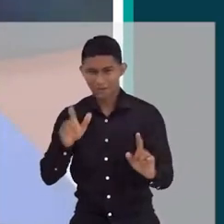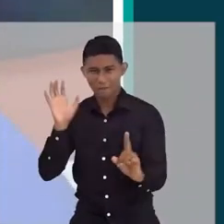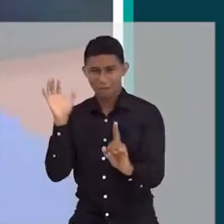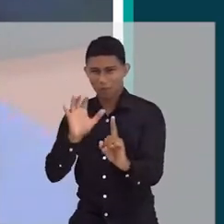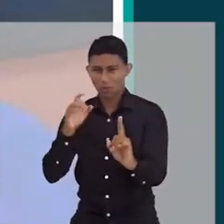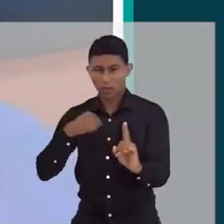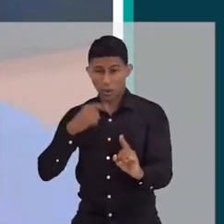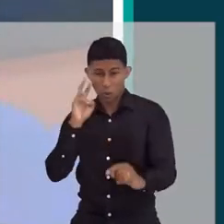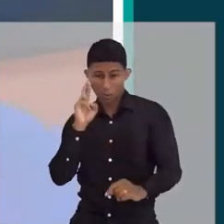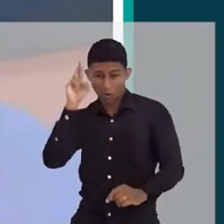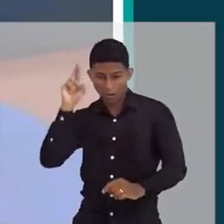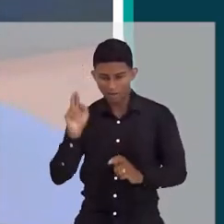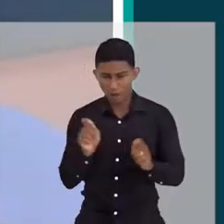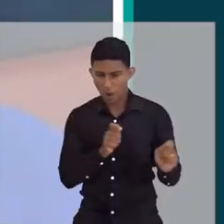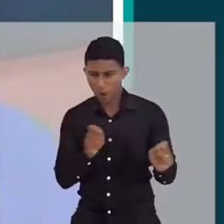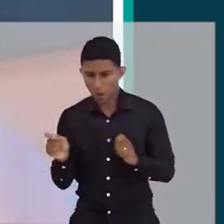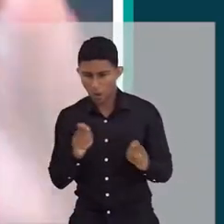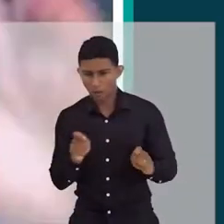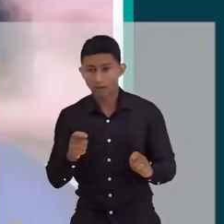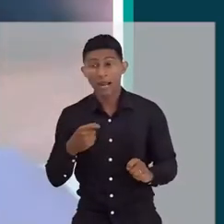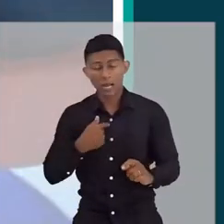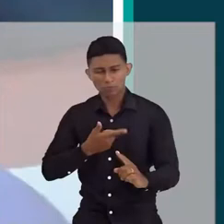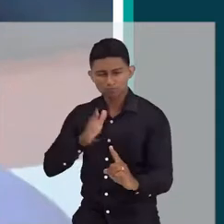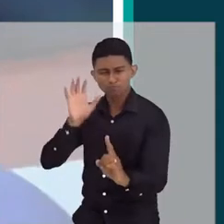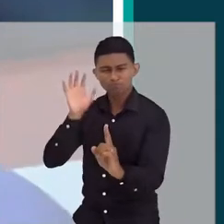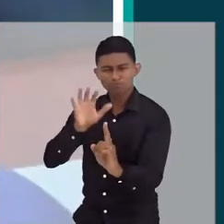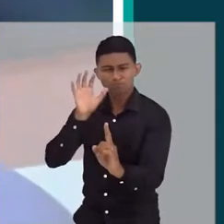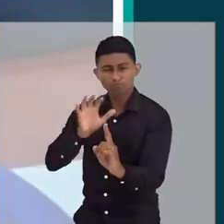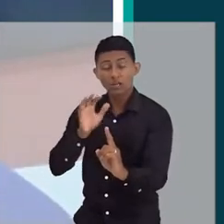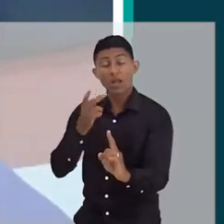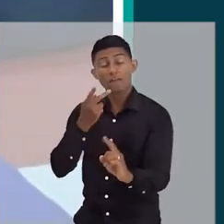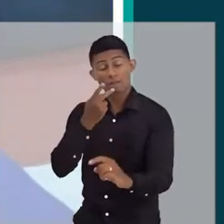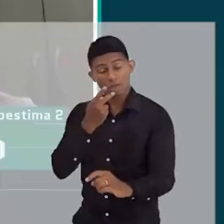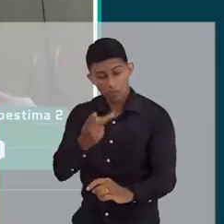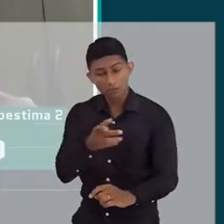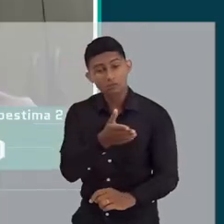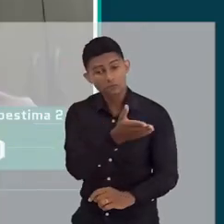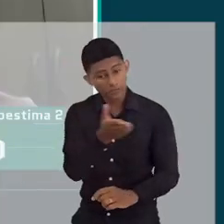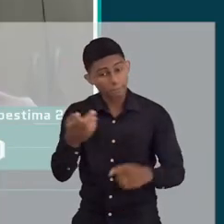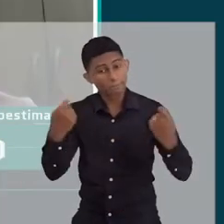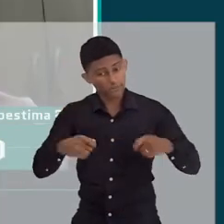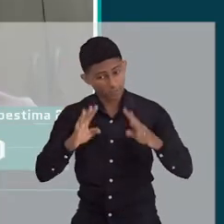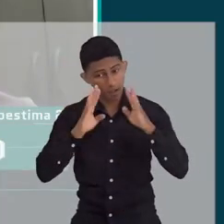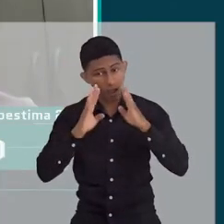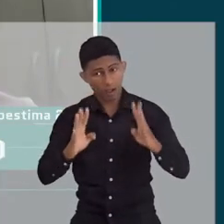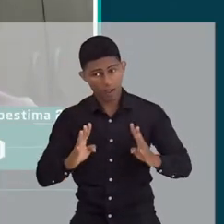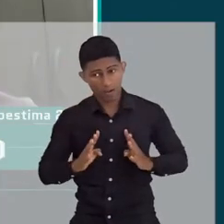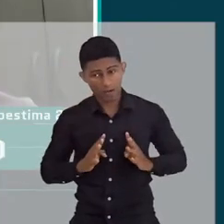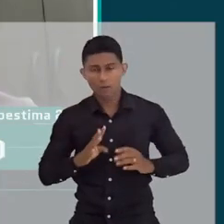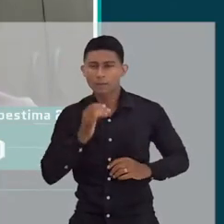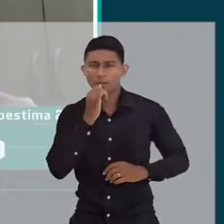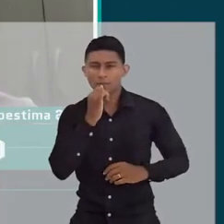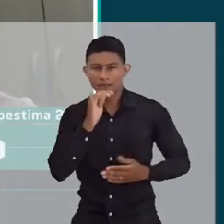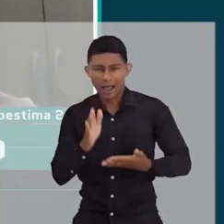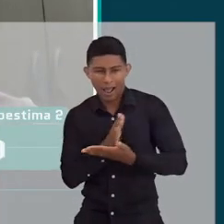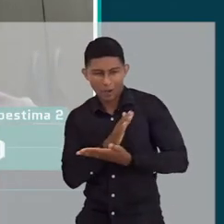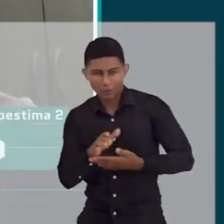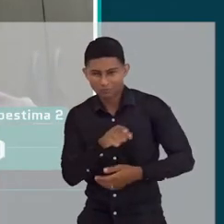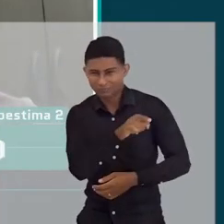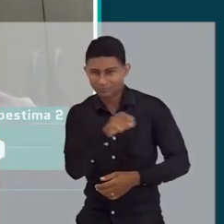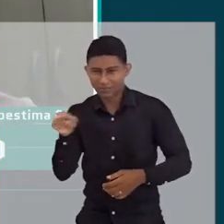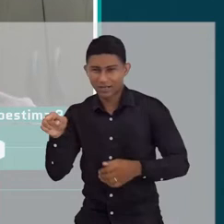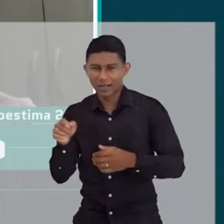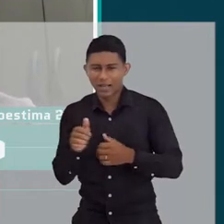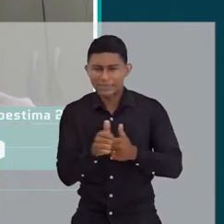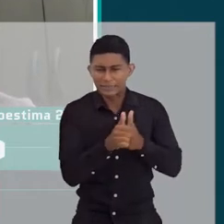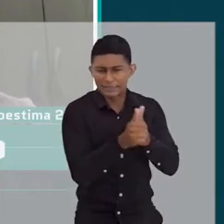eu, pelo amor, eu preciso que você me ouça, Mauro. Eu tenho influenciadora de 8 mil